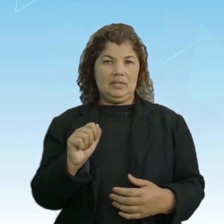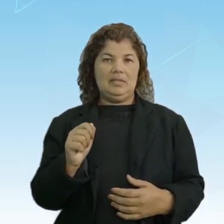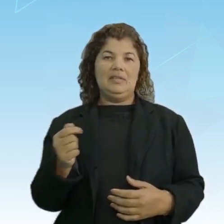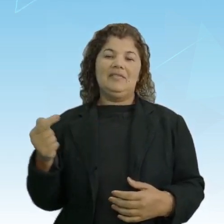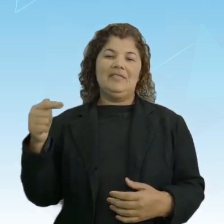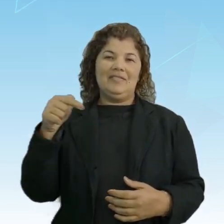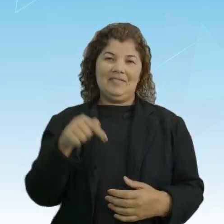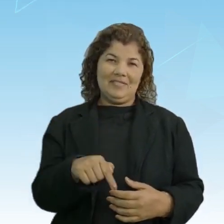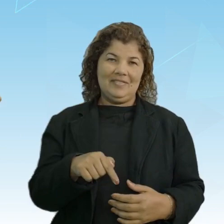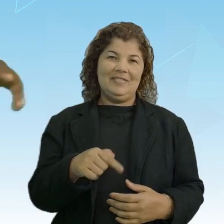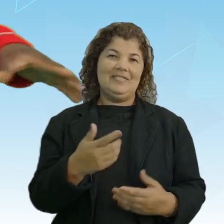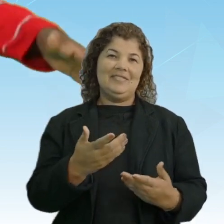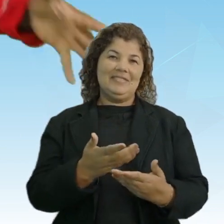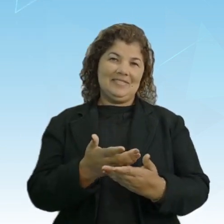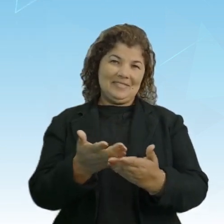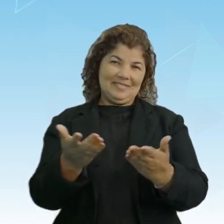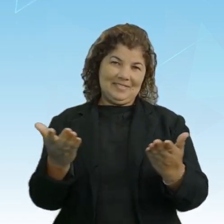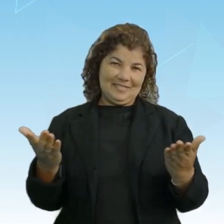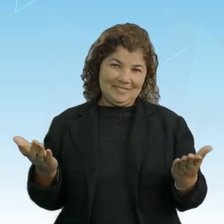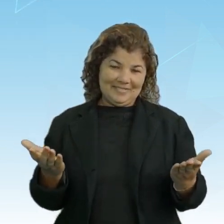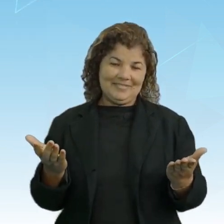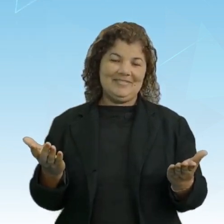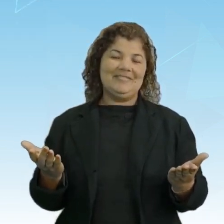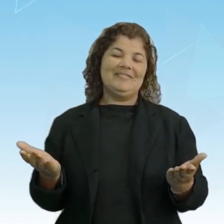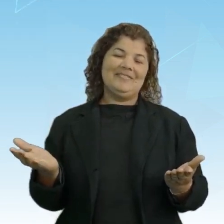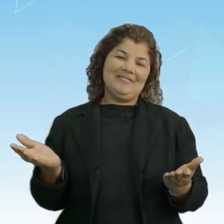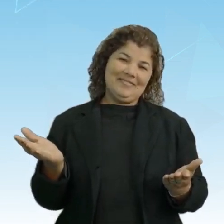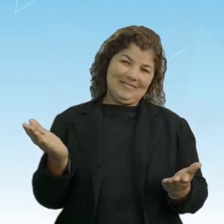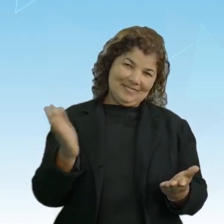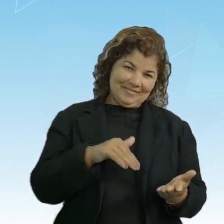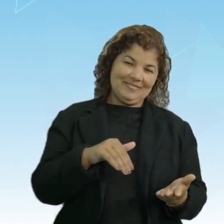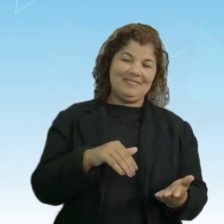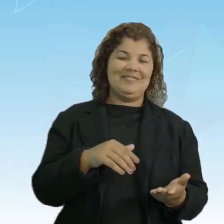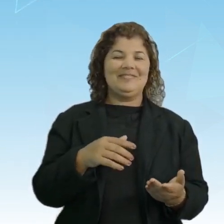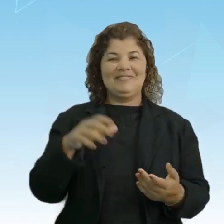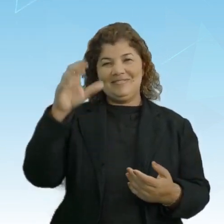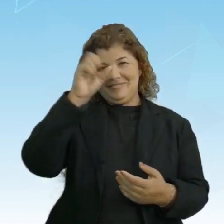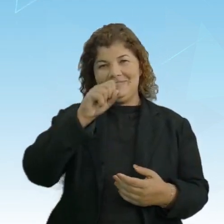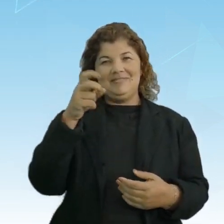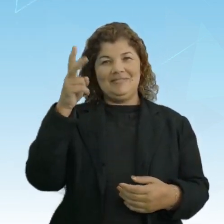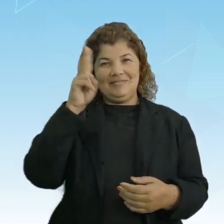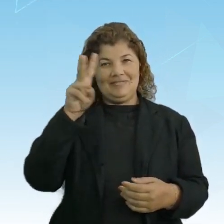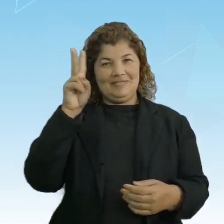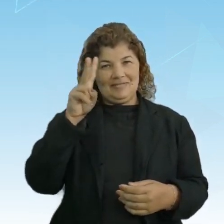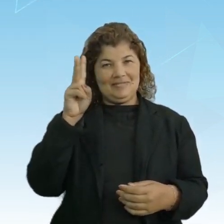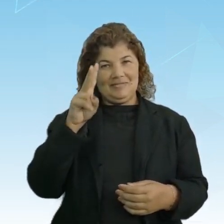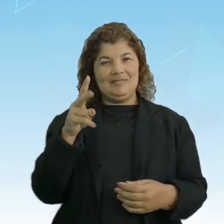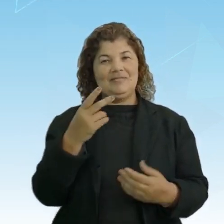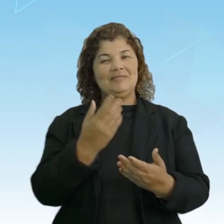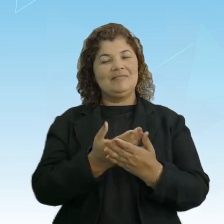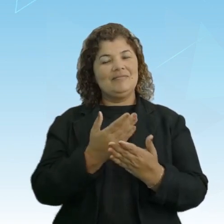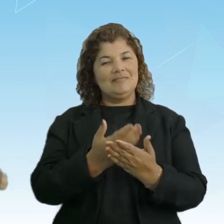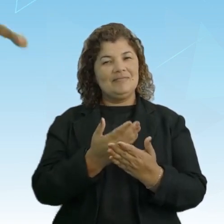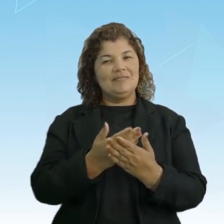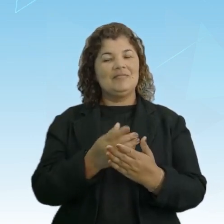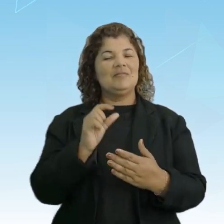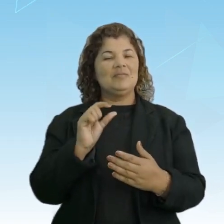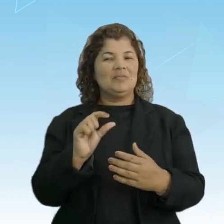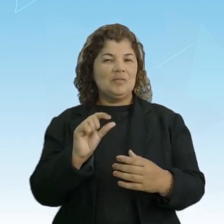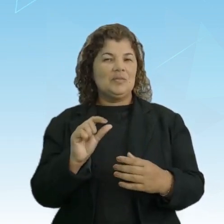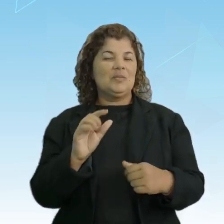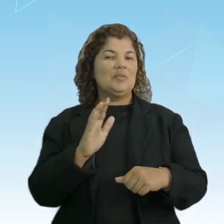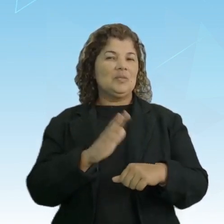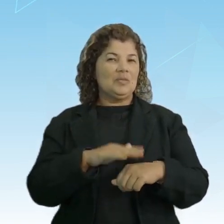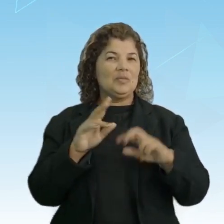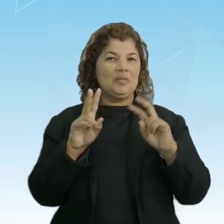vos convidar para entrar na nossa nave da história, para estudar um pouco de quê? Da